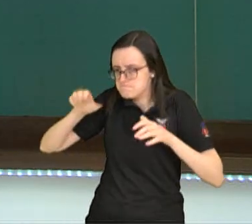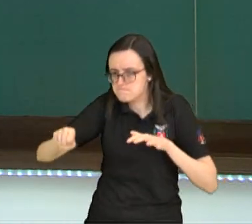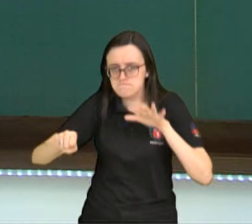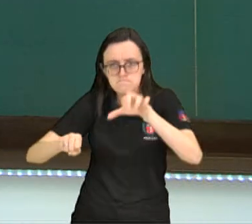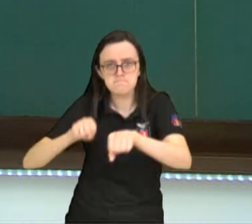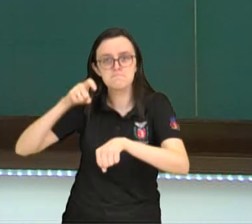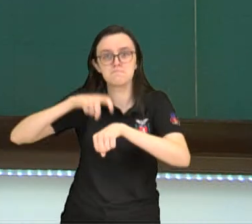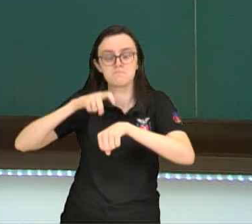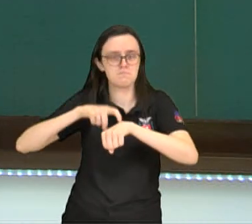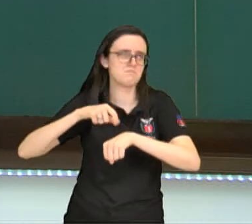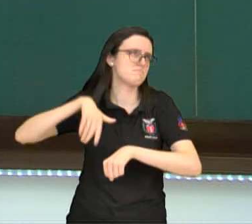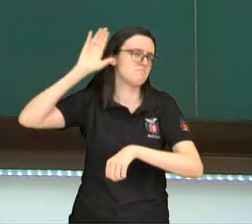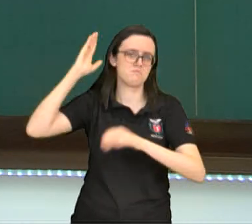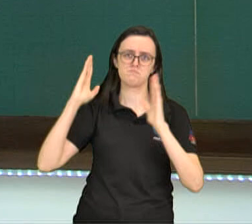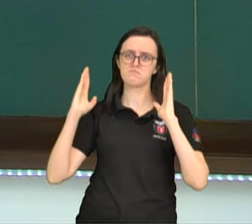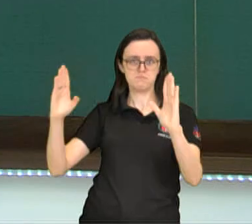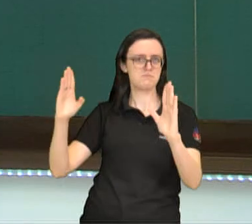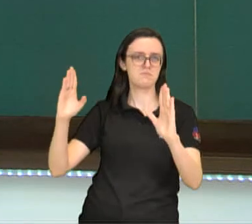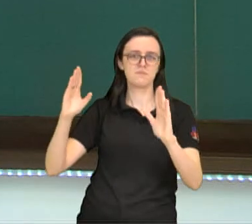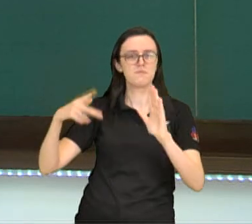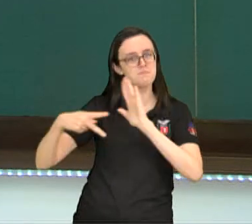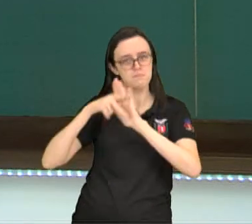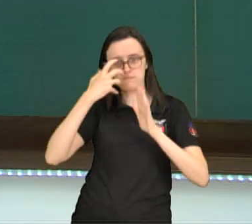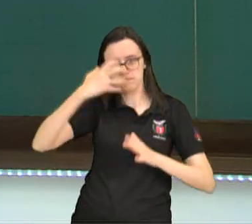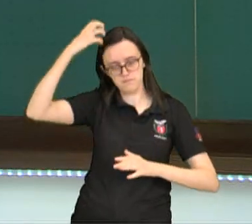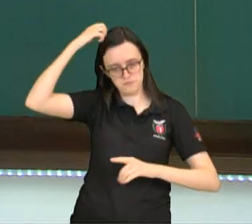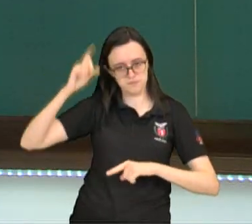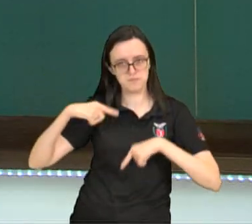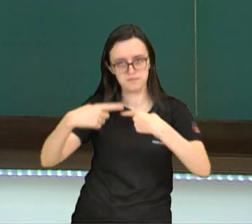longo período ali durante a monarquia.